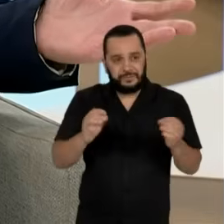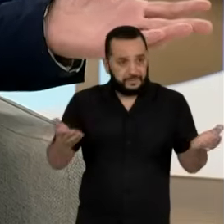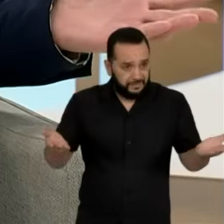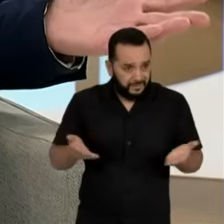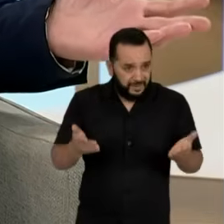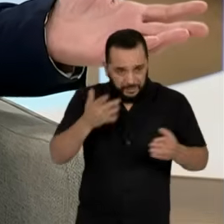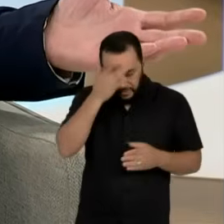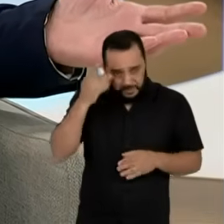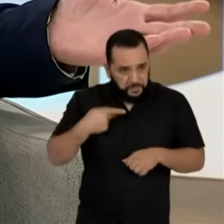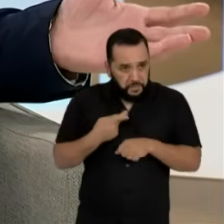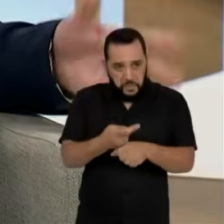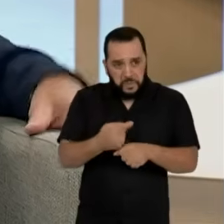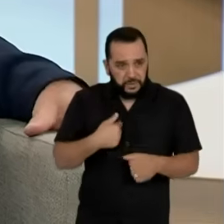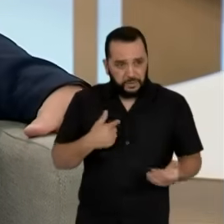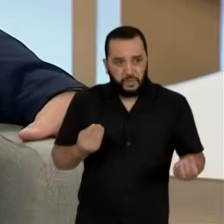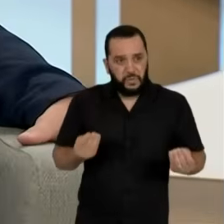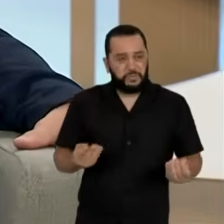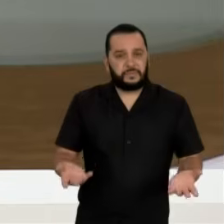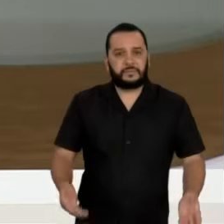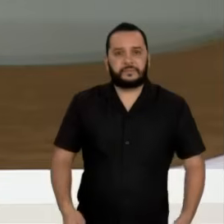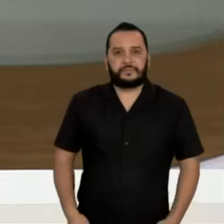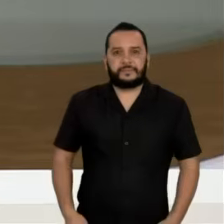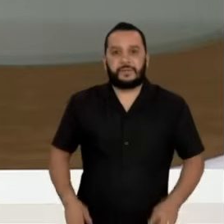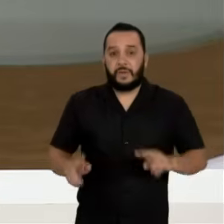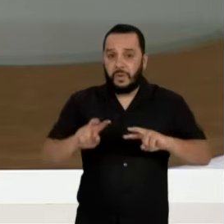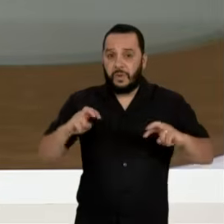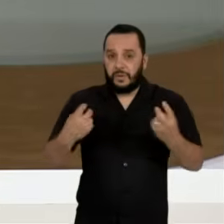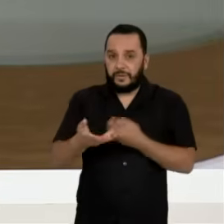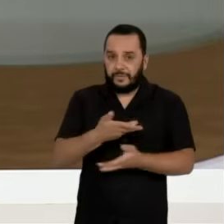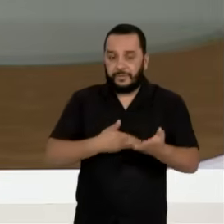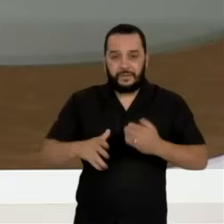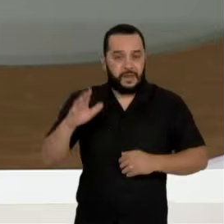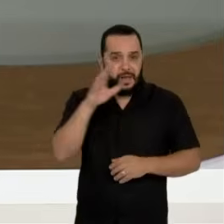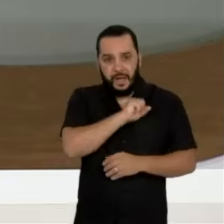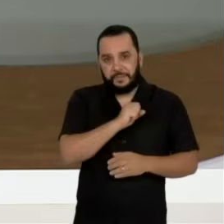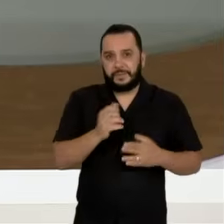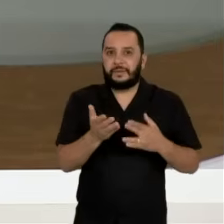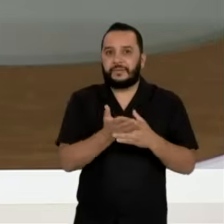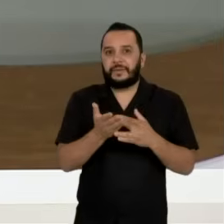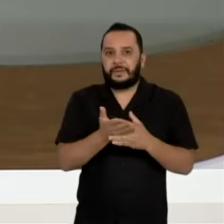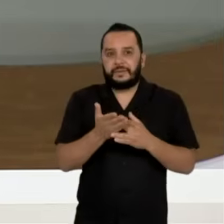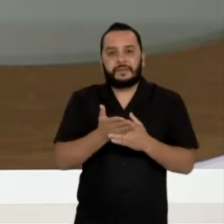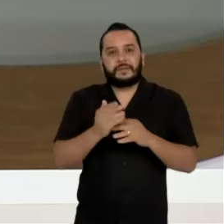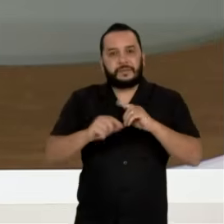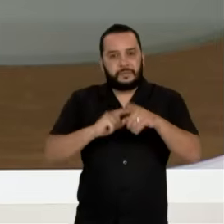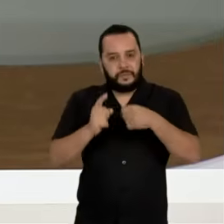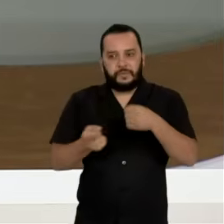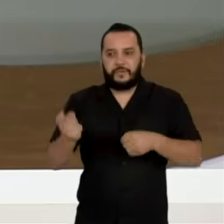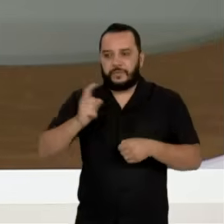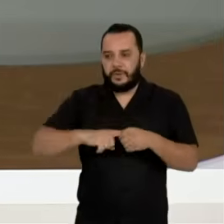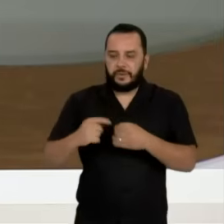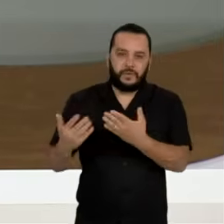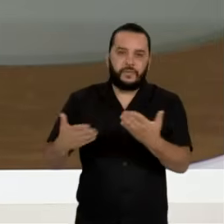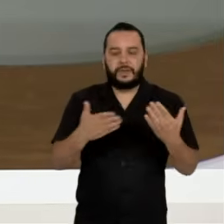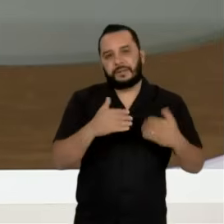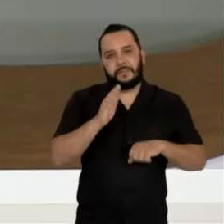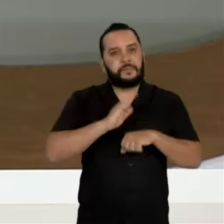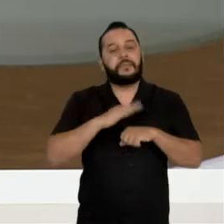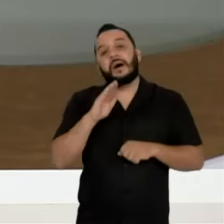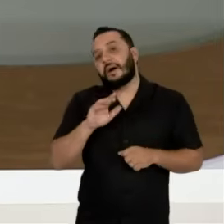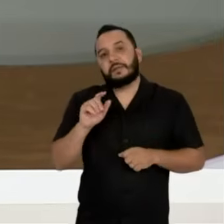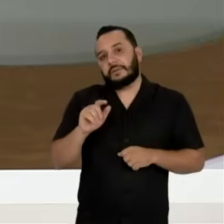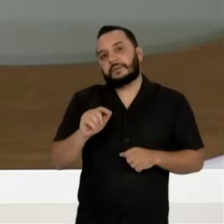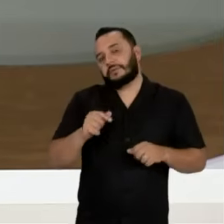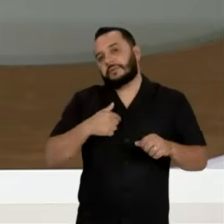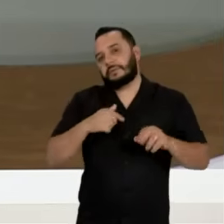caçado. O que é isso? Né? O Roda Viva faz um rapidíssimo intervalo e volta para conversar mais um pouquinho